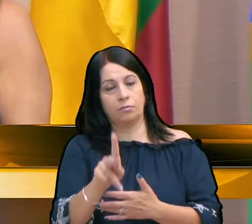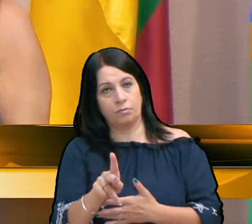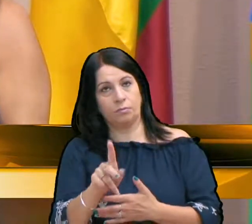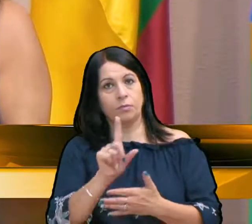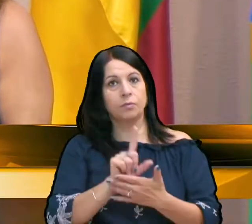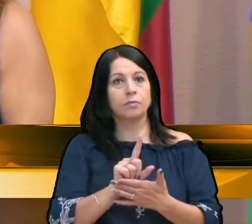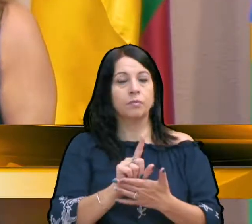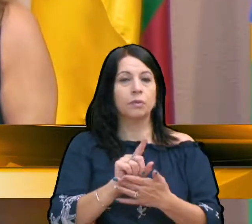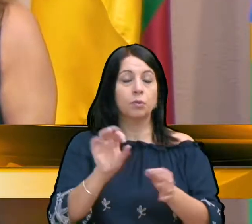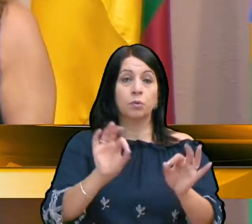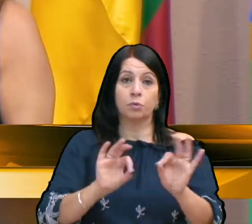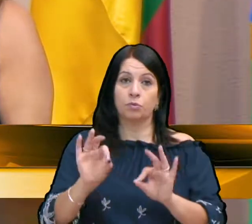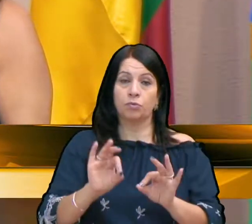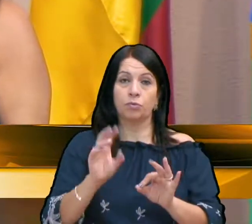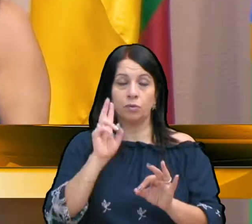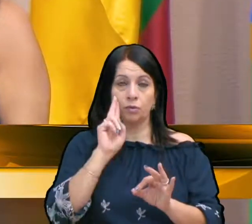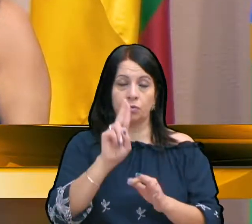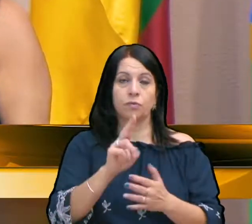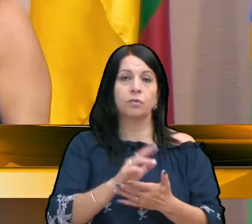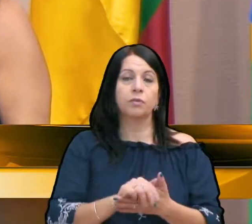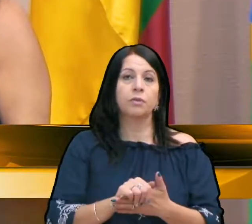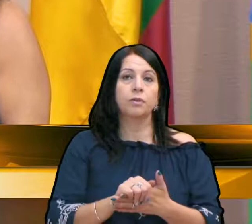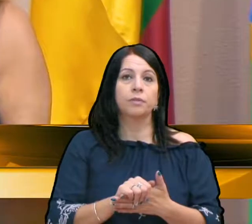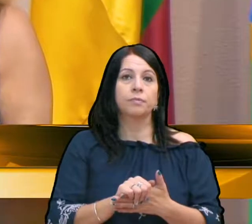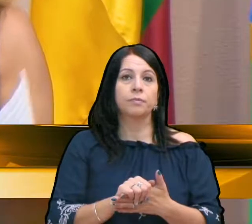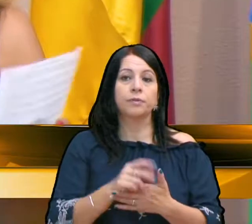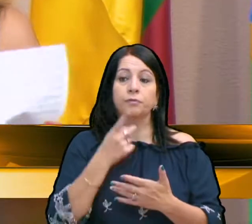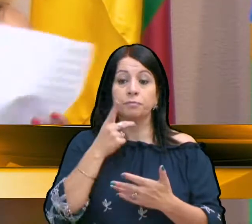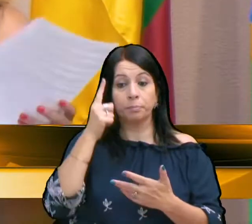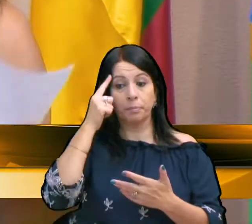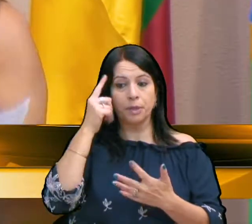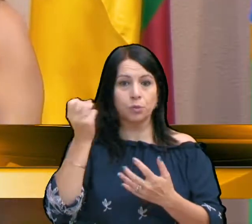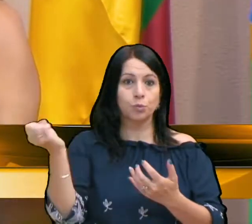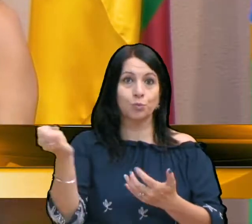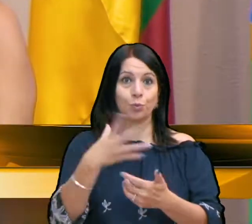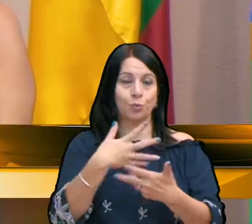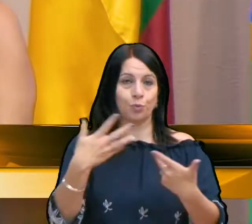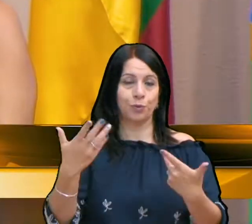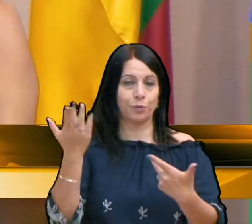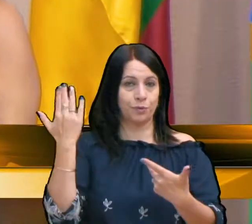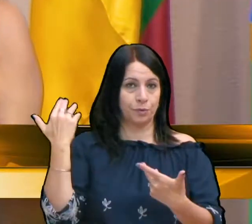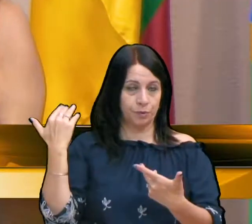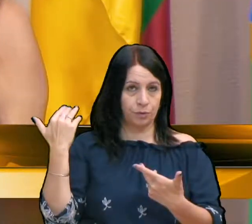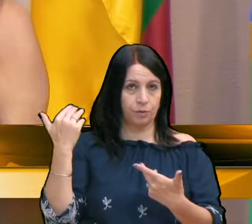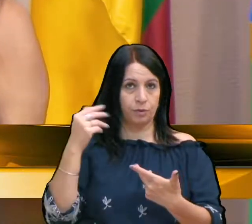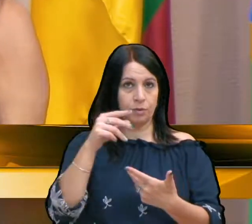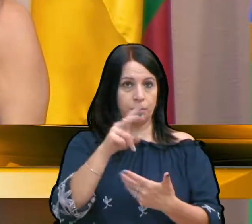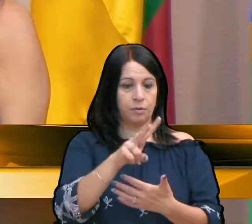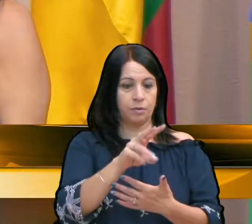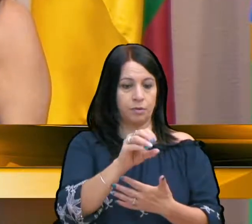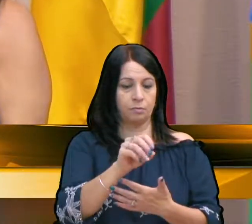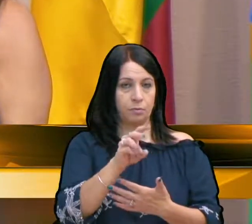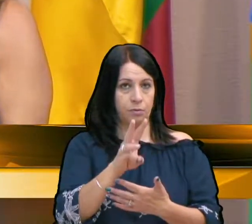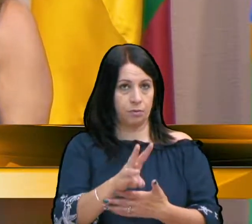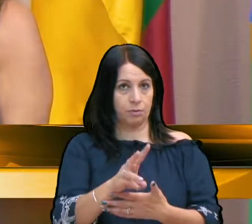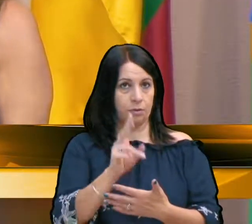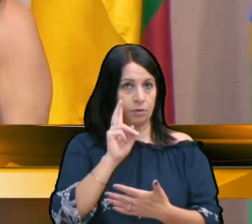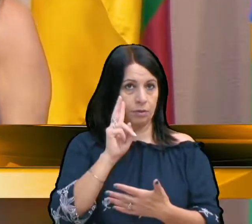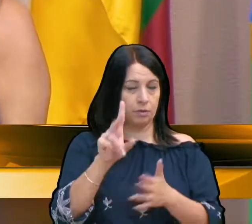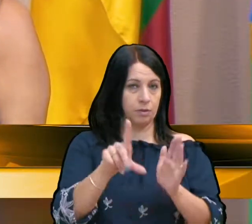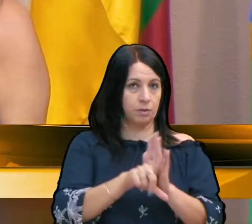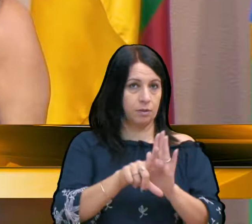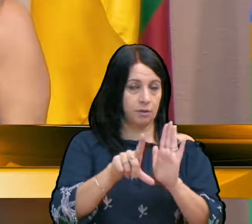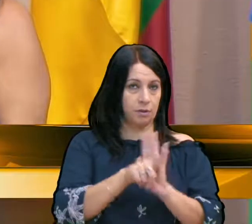ajustes já se vê que se tratam de inovações, né, na época. Em 2013, ele acrescentou na